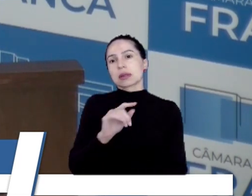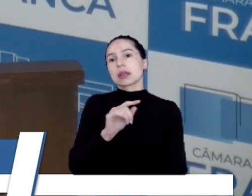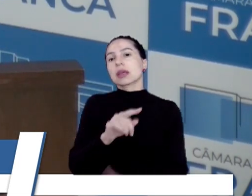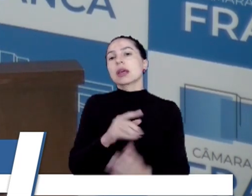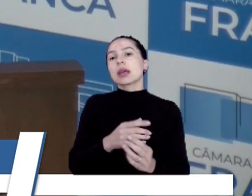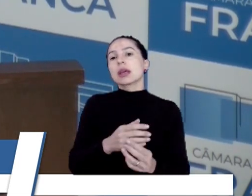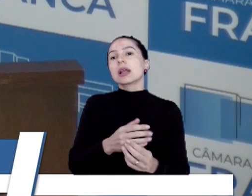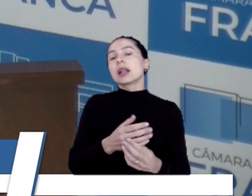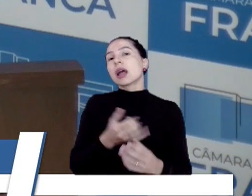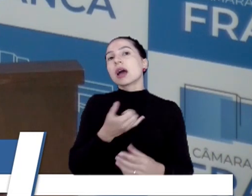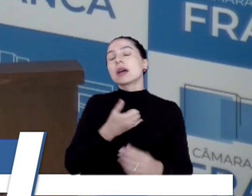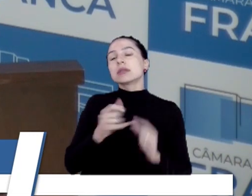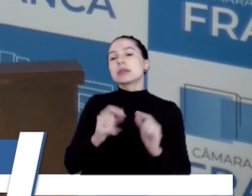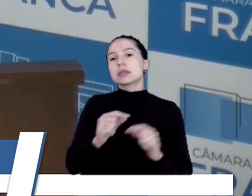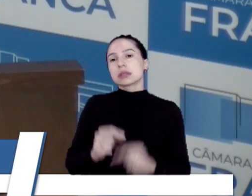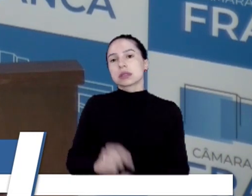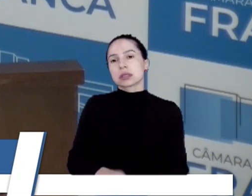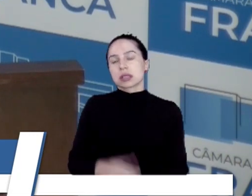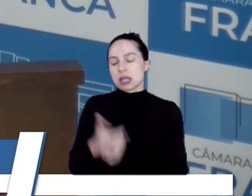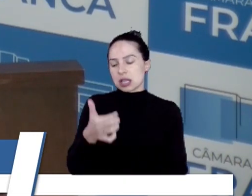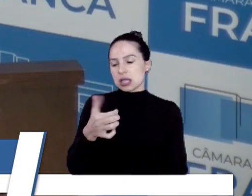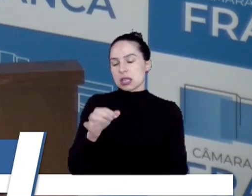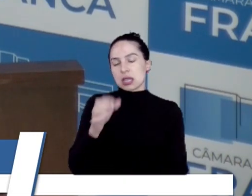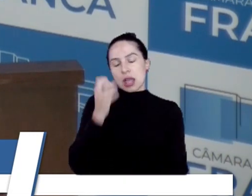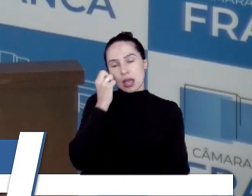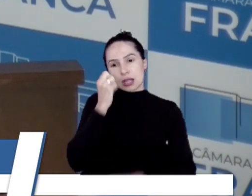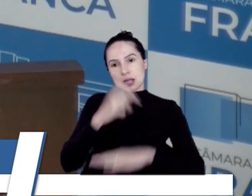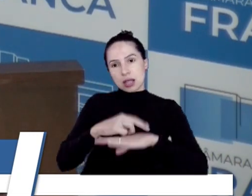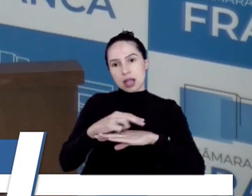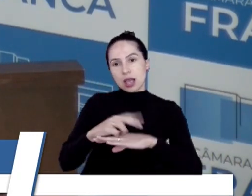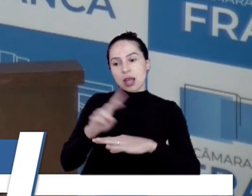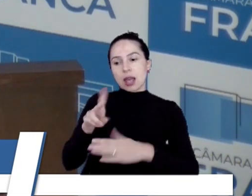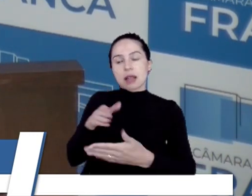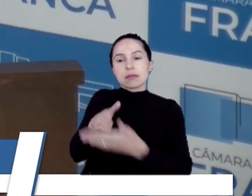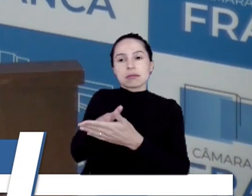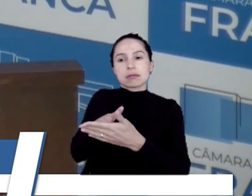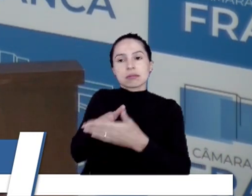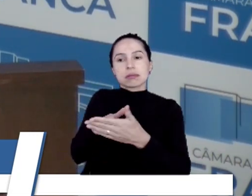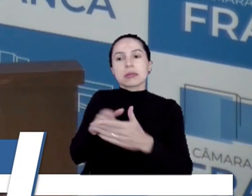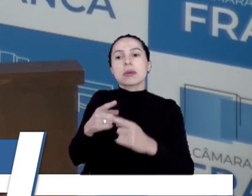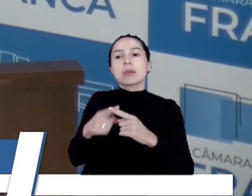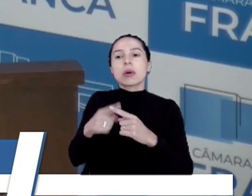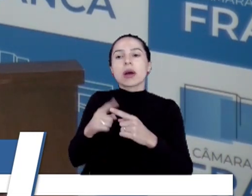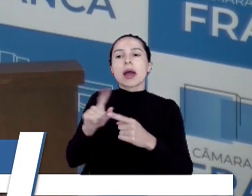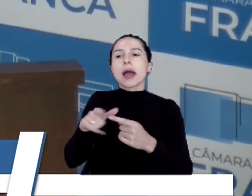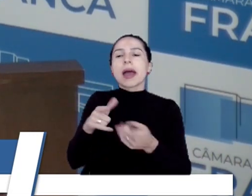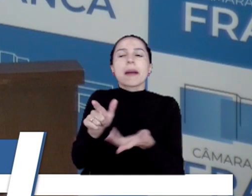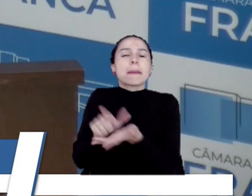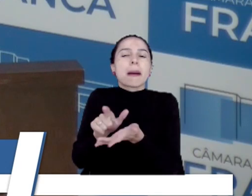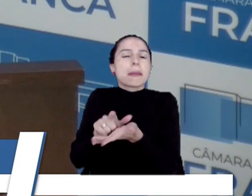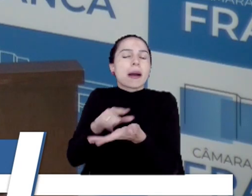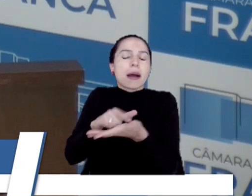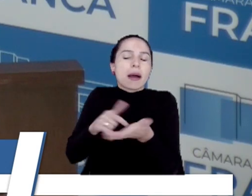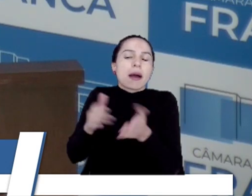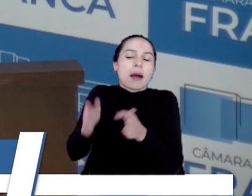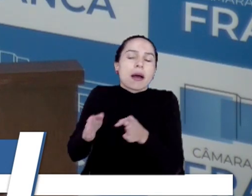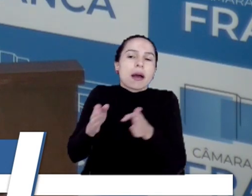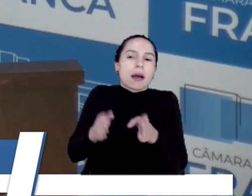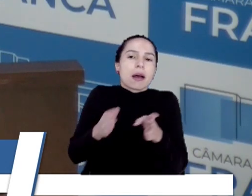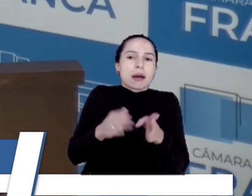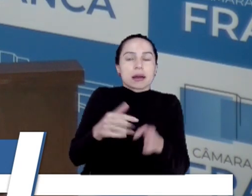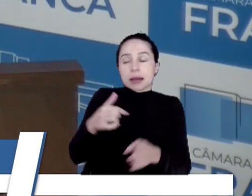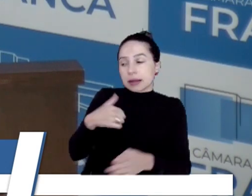dito lá? Os 10 leitos estão sendo travados por etapas burocráticas. E eu, como Zezinho,